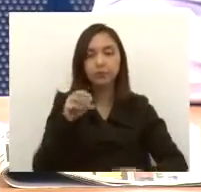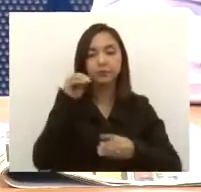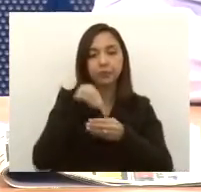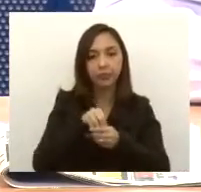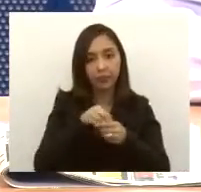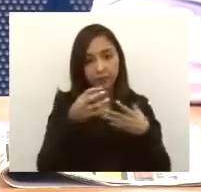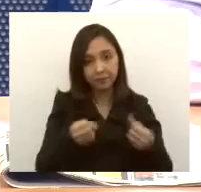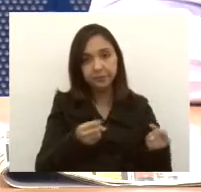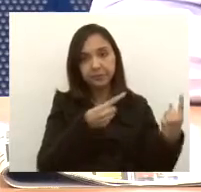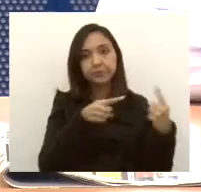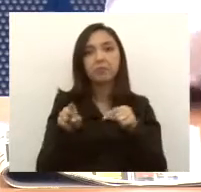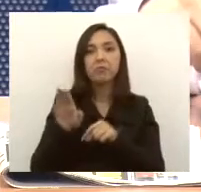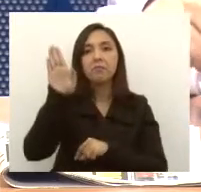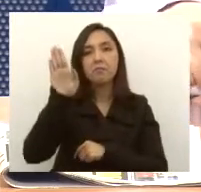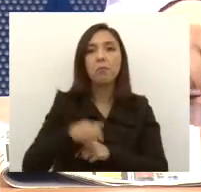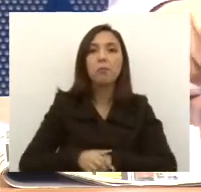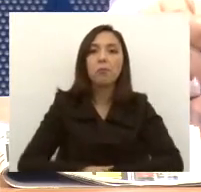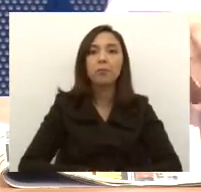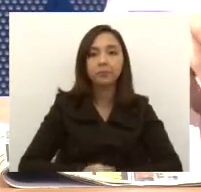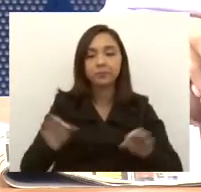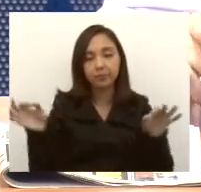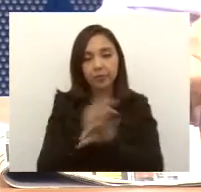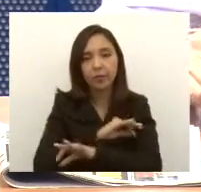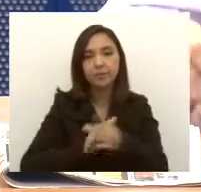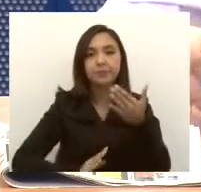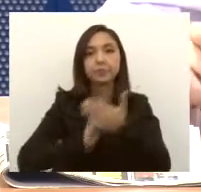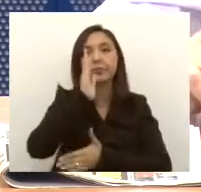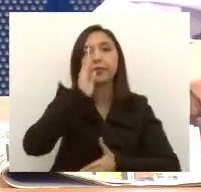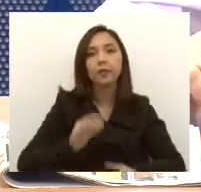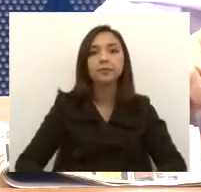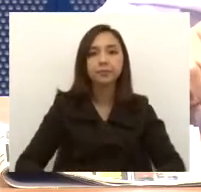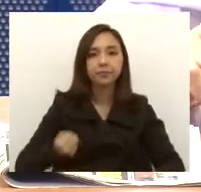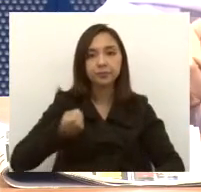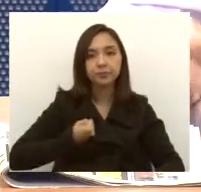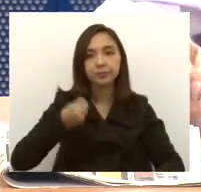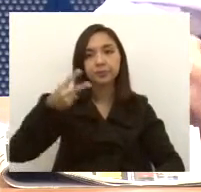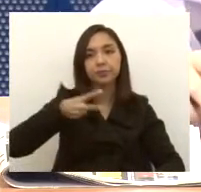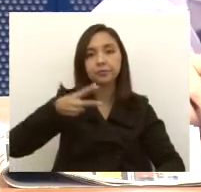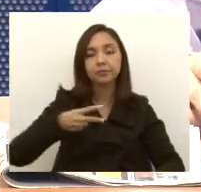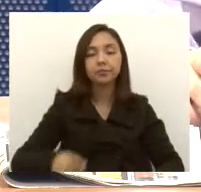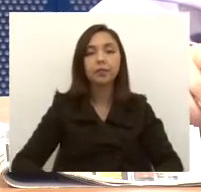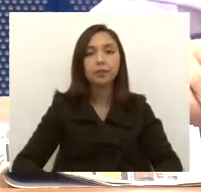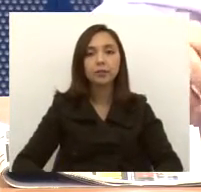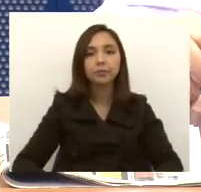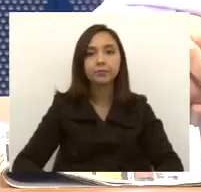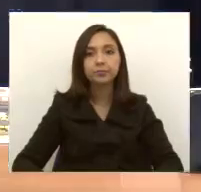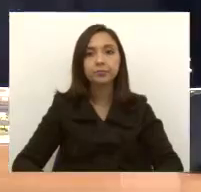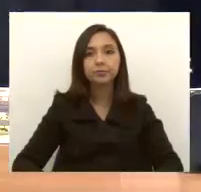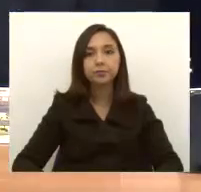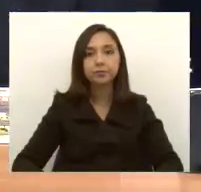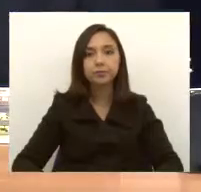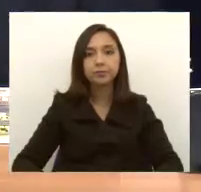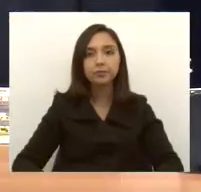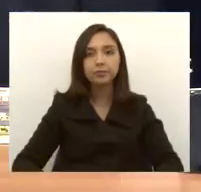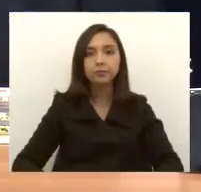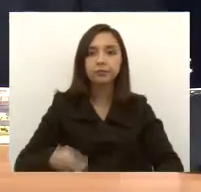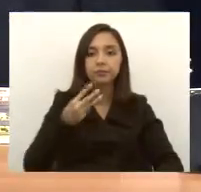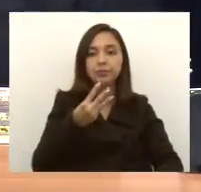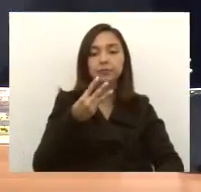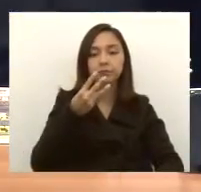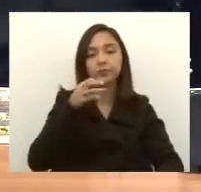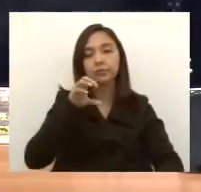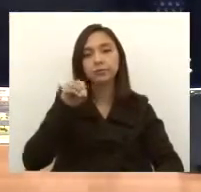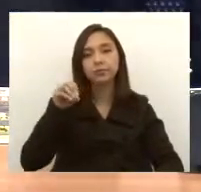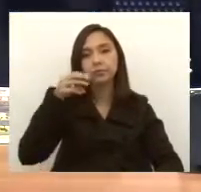vereadores favoráveis permanecem comissões, contrários se manifestem. Encerrada a votação, aprovada em caminho. Item segundo. Leitura, discussão e votação do requerimento 3.030